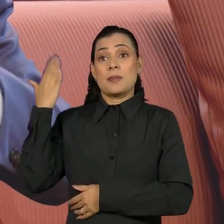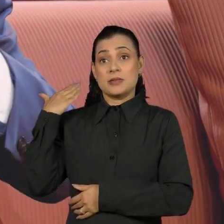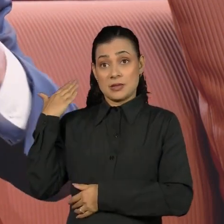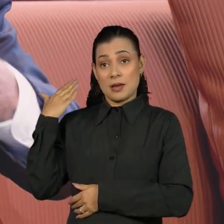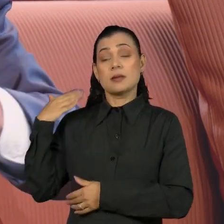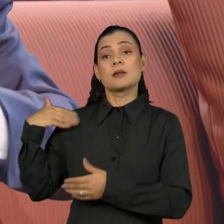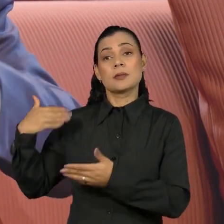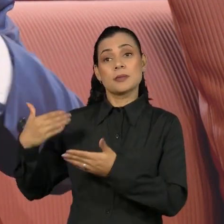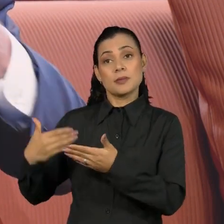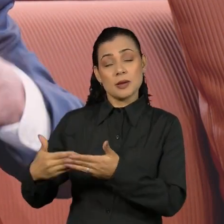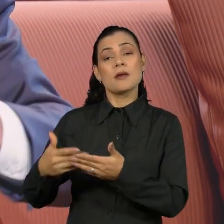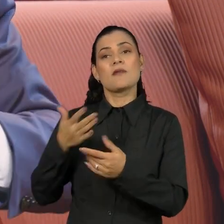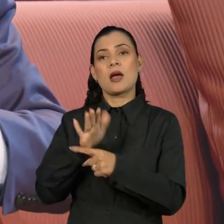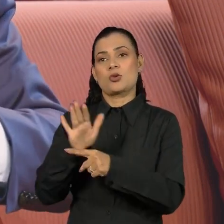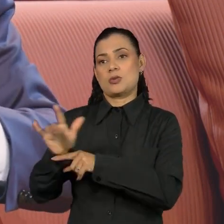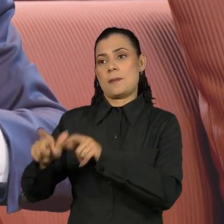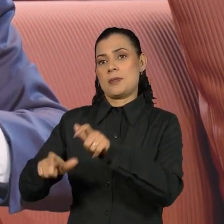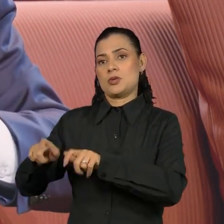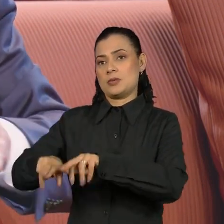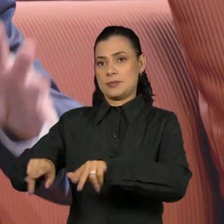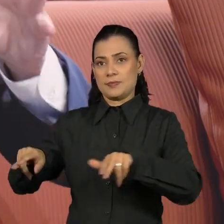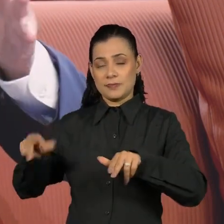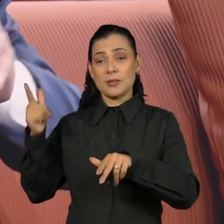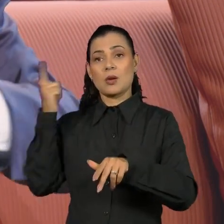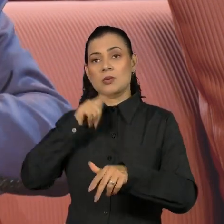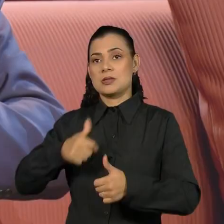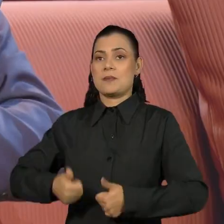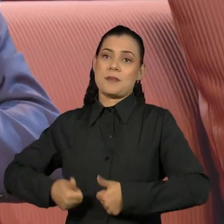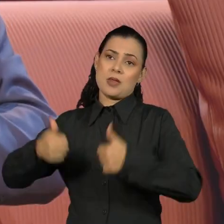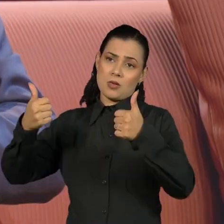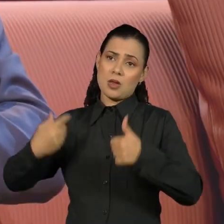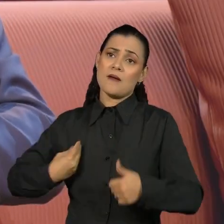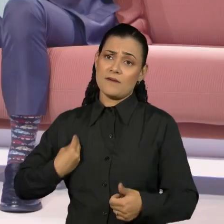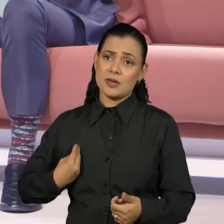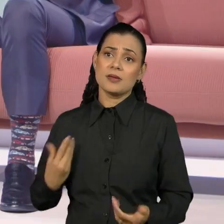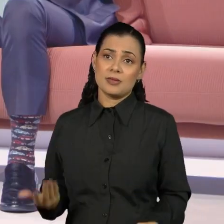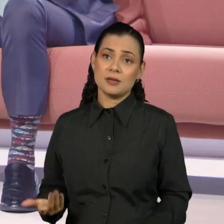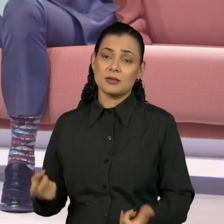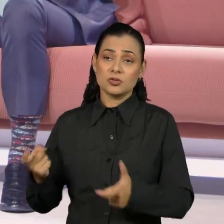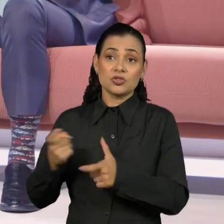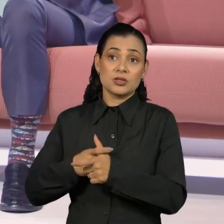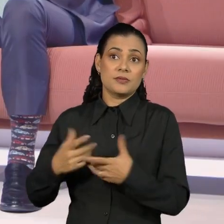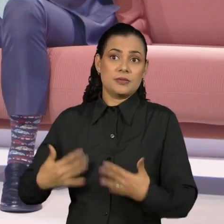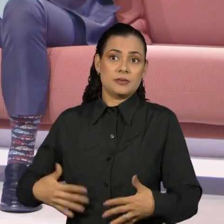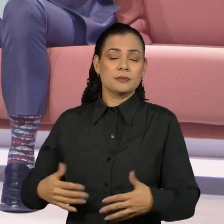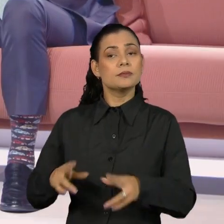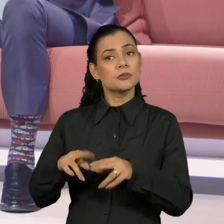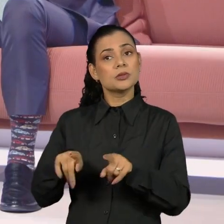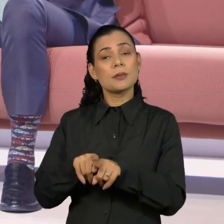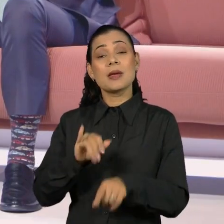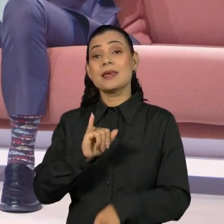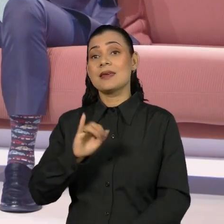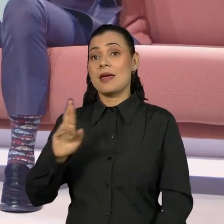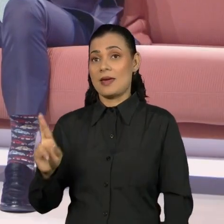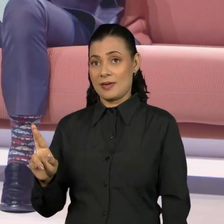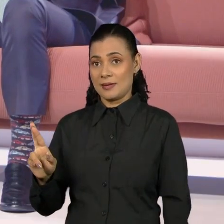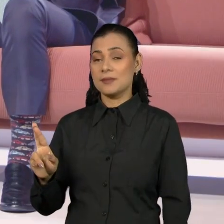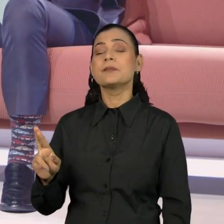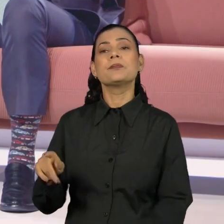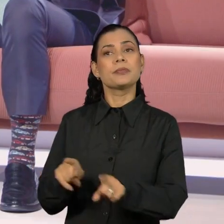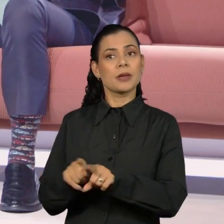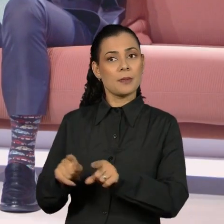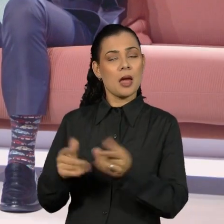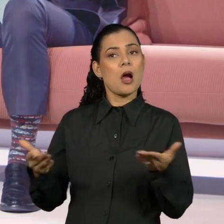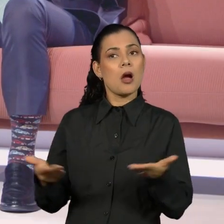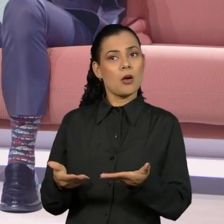e vai ajudar muita gente a poder melhorar a dívida. A outra, o imposto de renda. Quer dizer,